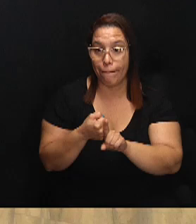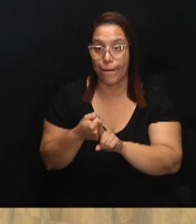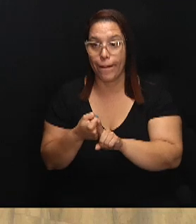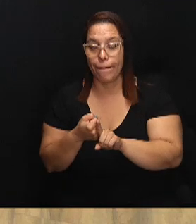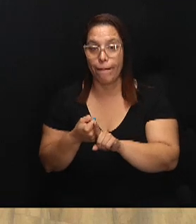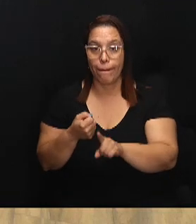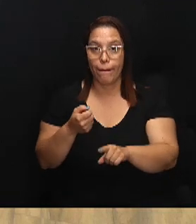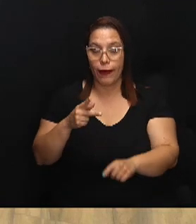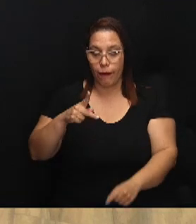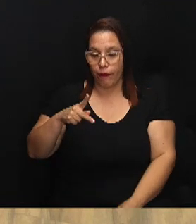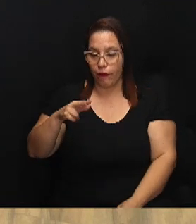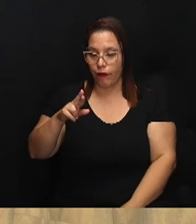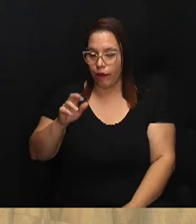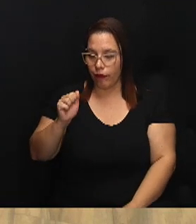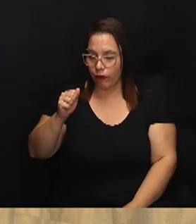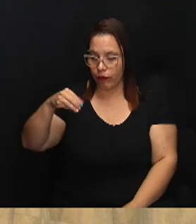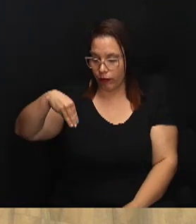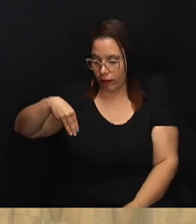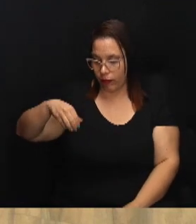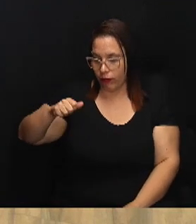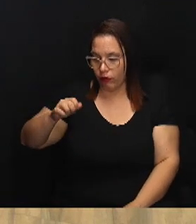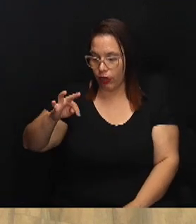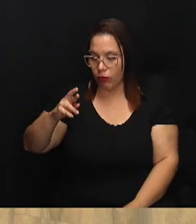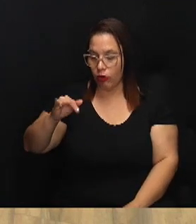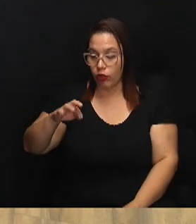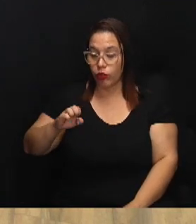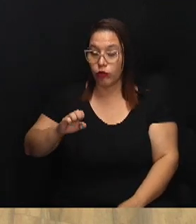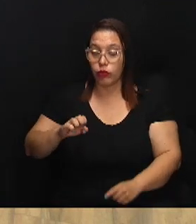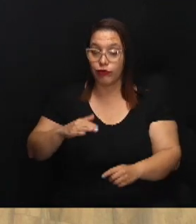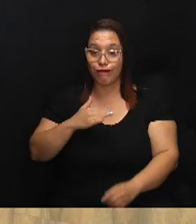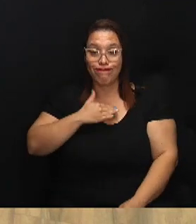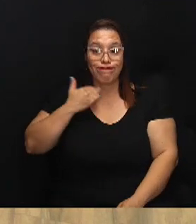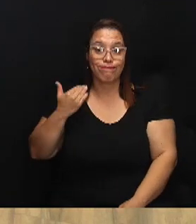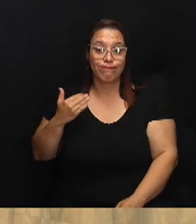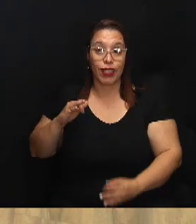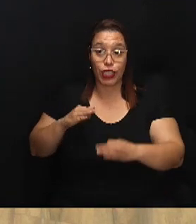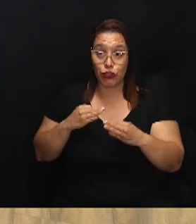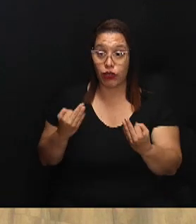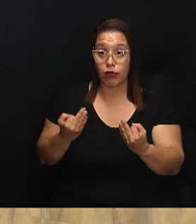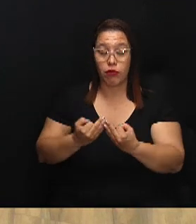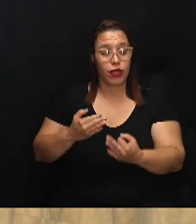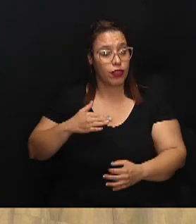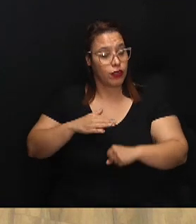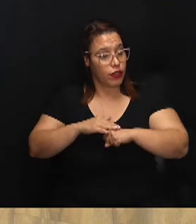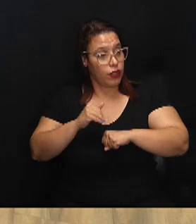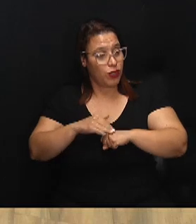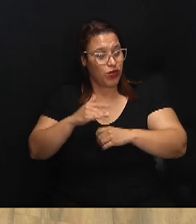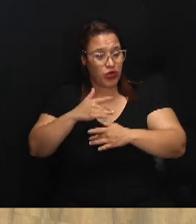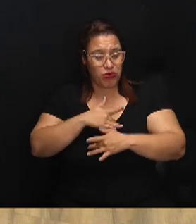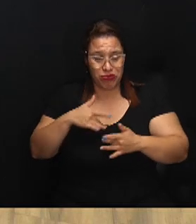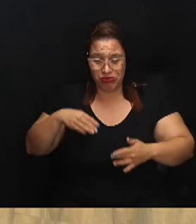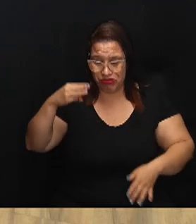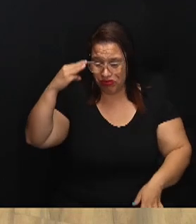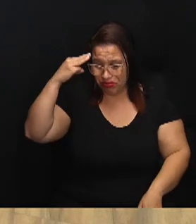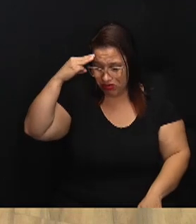da prematuridade, mas também tem pessoas que perdem entes queridos e entram num estado de saúde